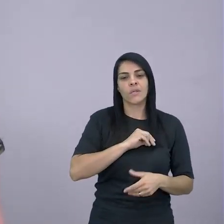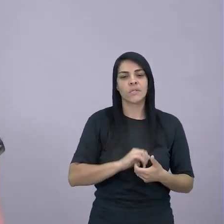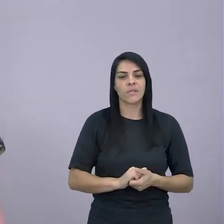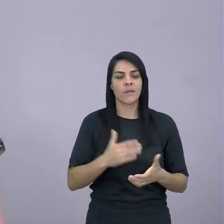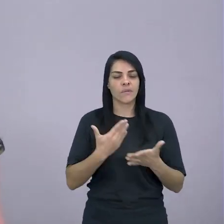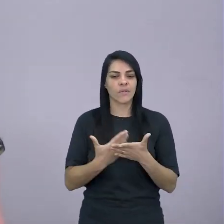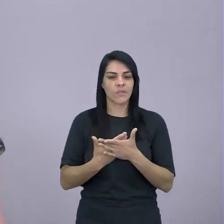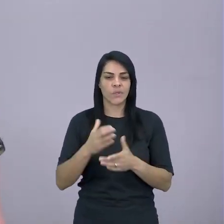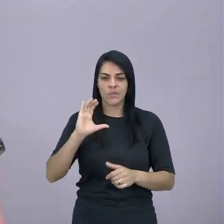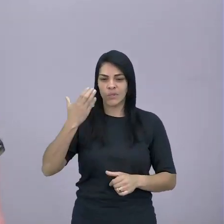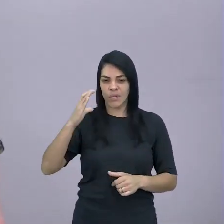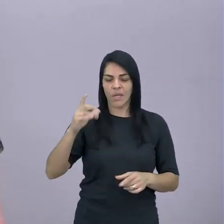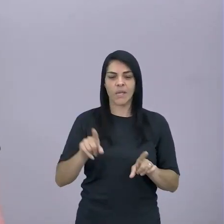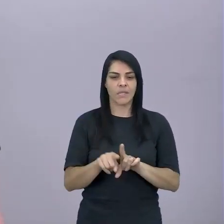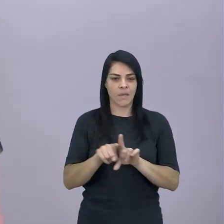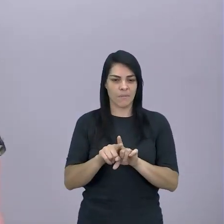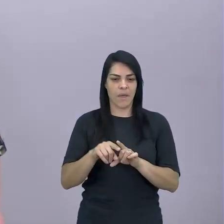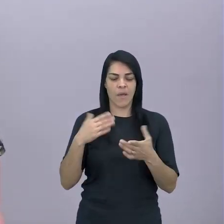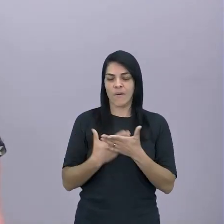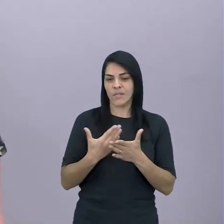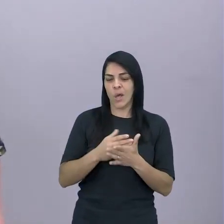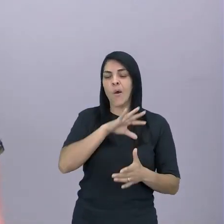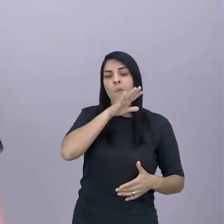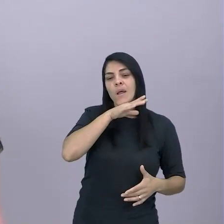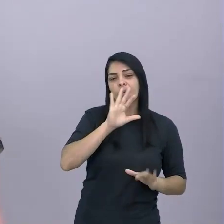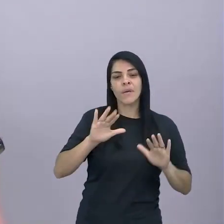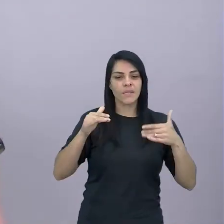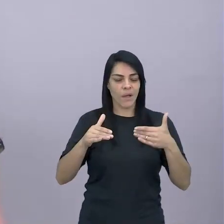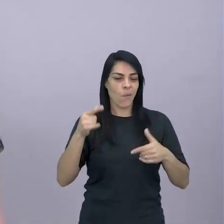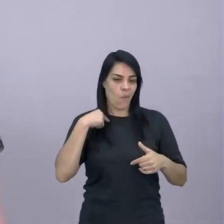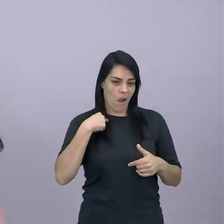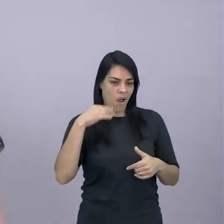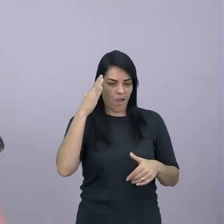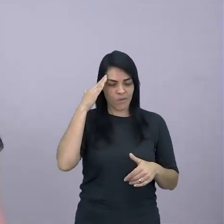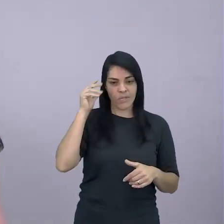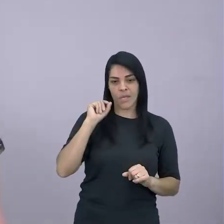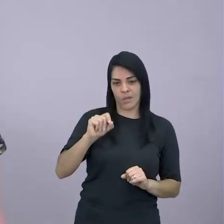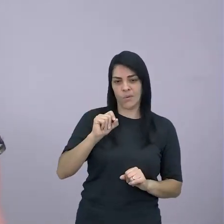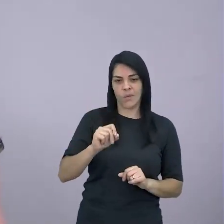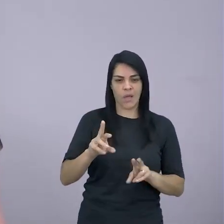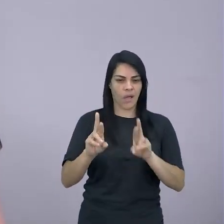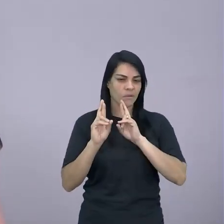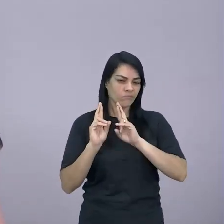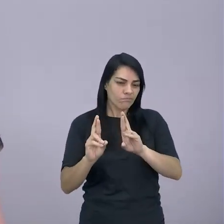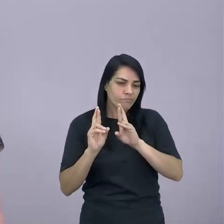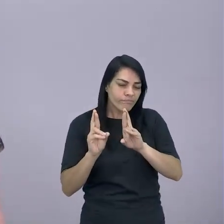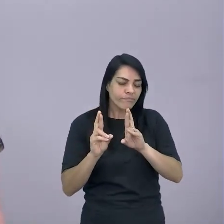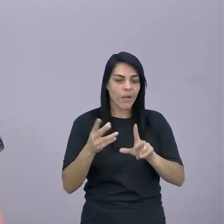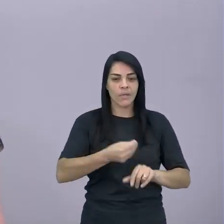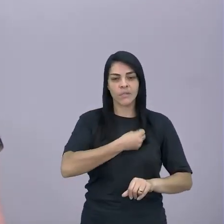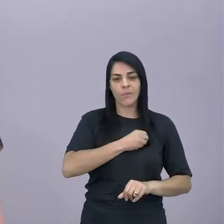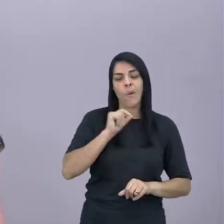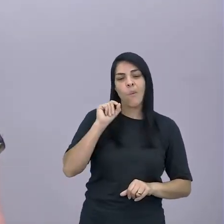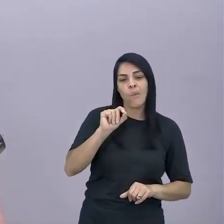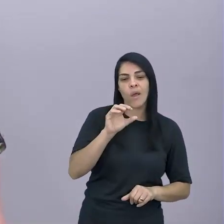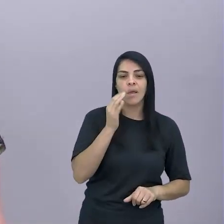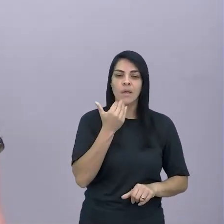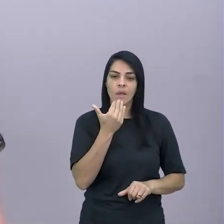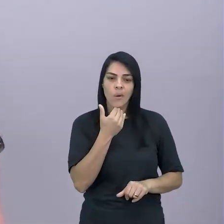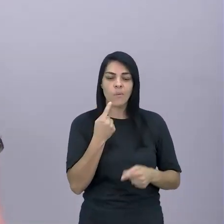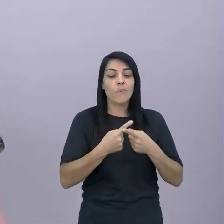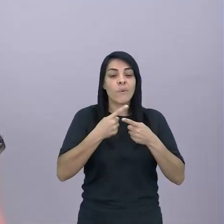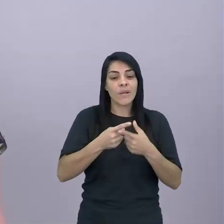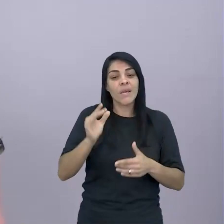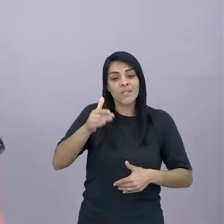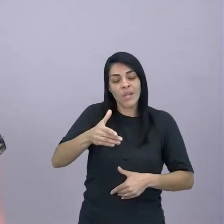estudar ciências, vai estudar os animais, né? Então eu sei expectativa de vida, o que eles comem e tudo mais. Por quê?